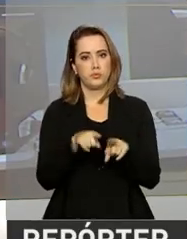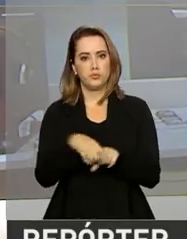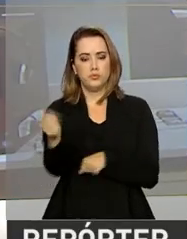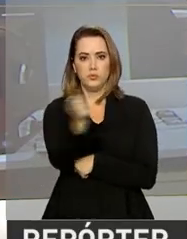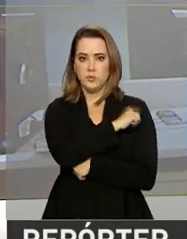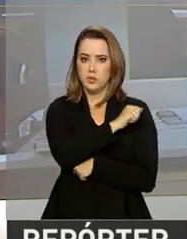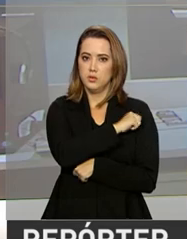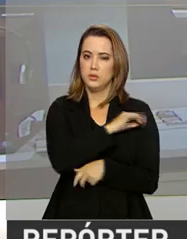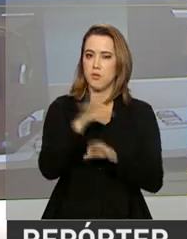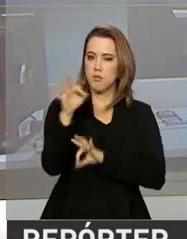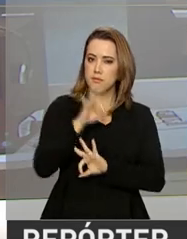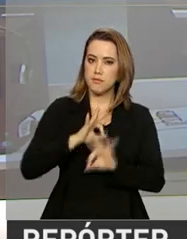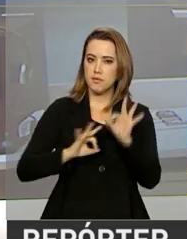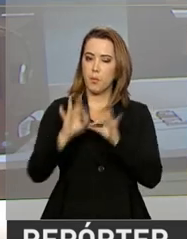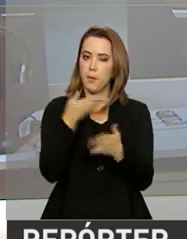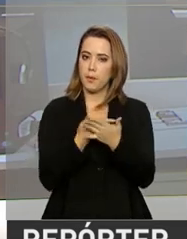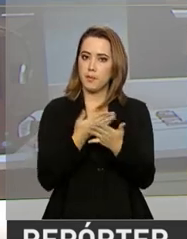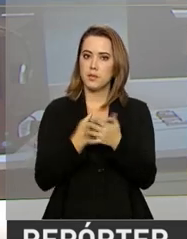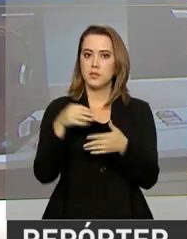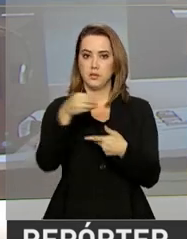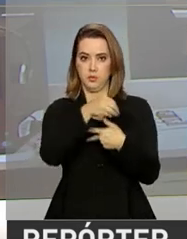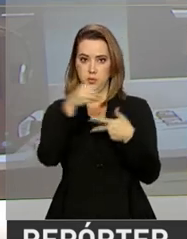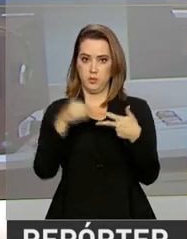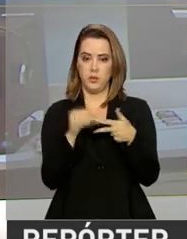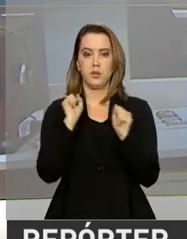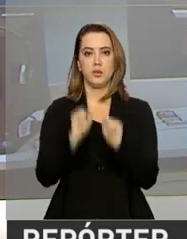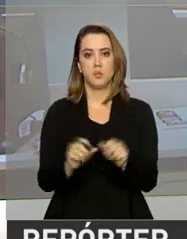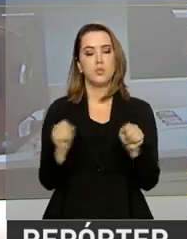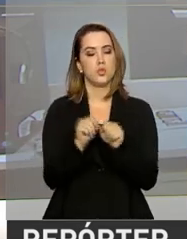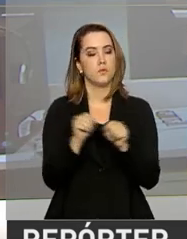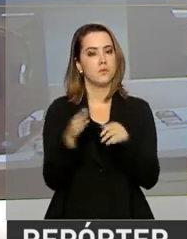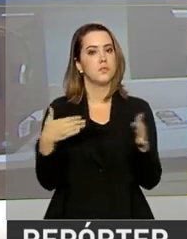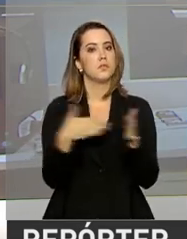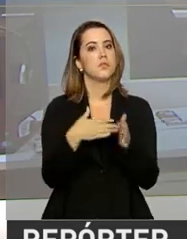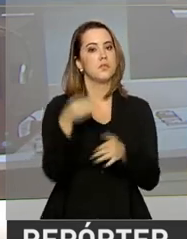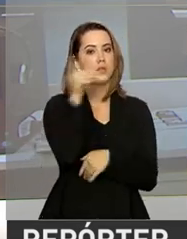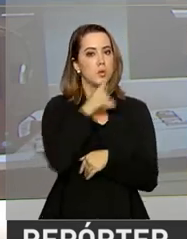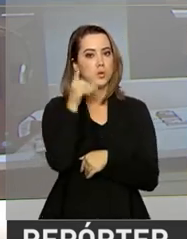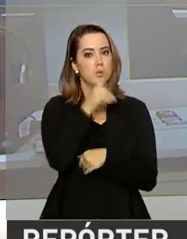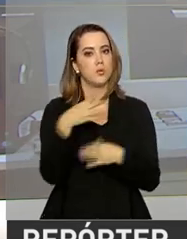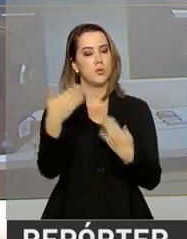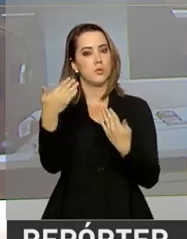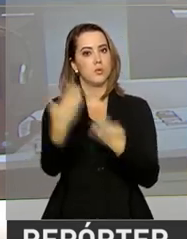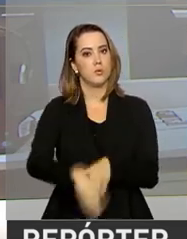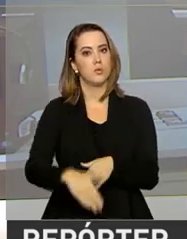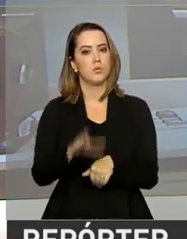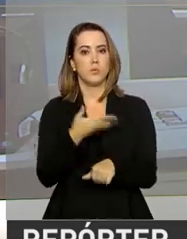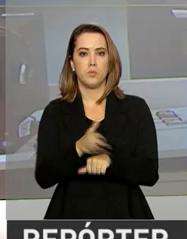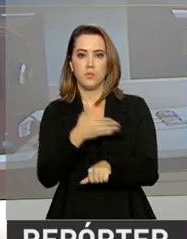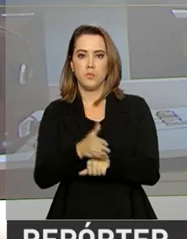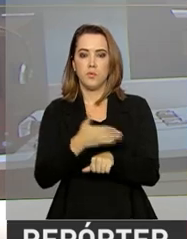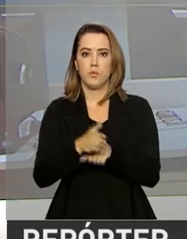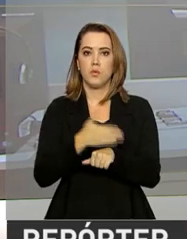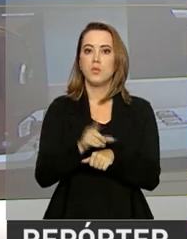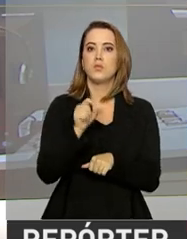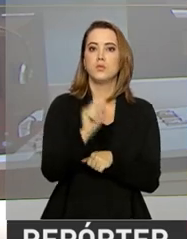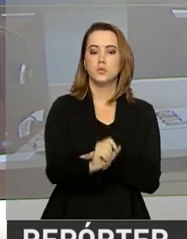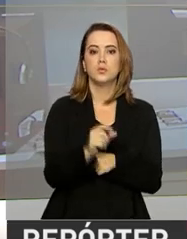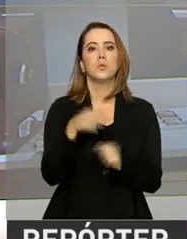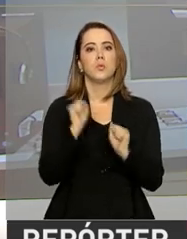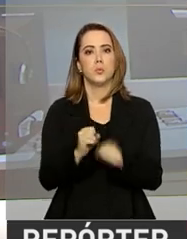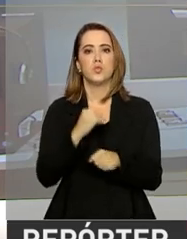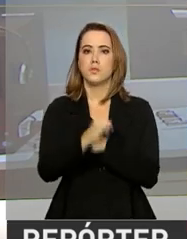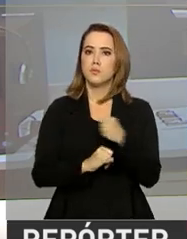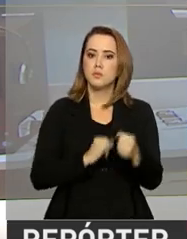se preparam pro Enem podem fazer até domingo o segundo simulado online do exame a inscrição pode ser feita de graça na plataforma